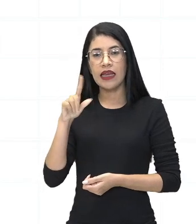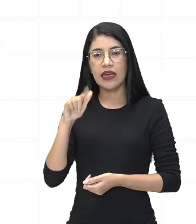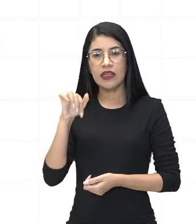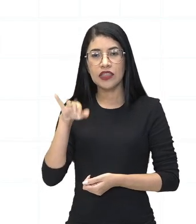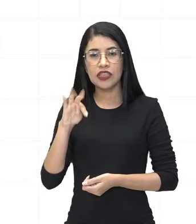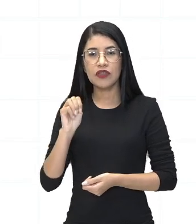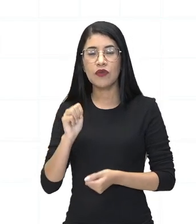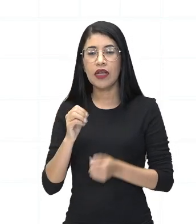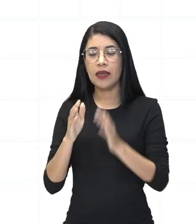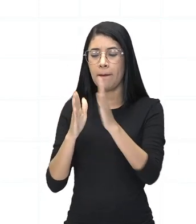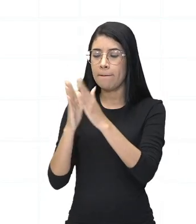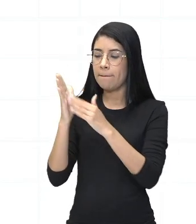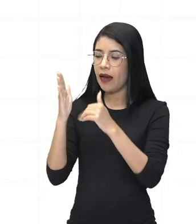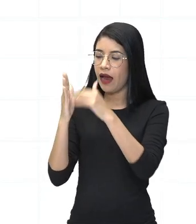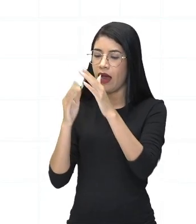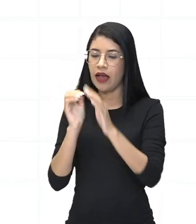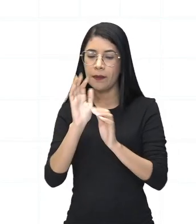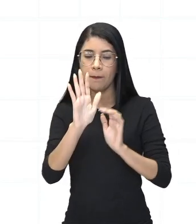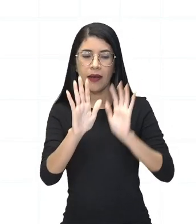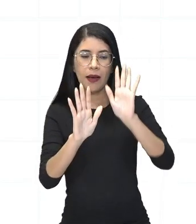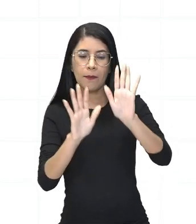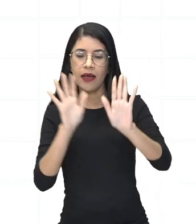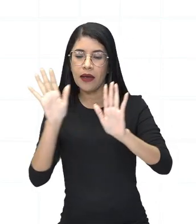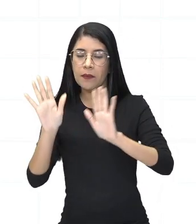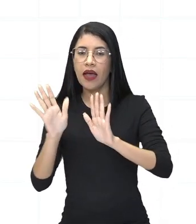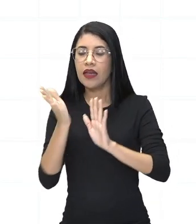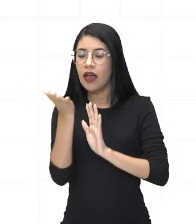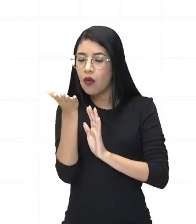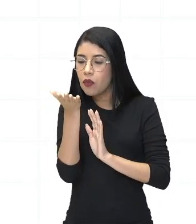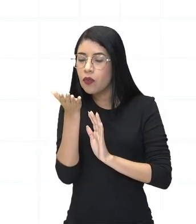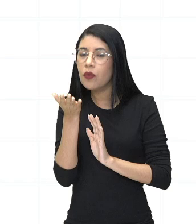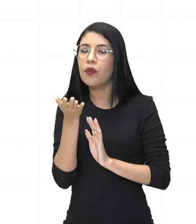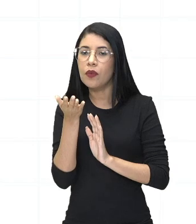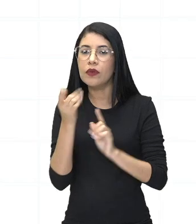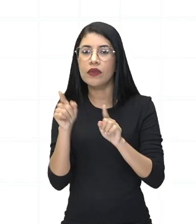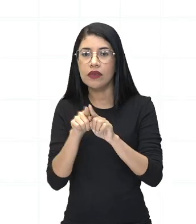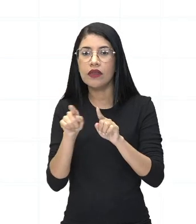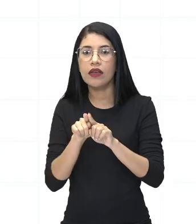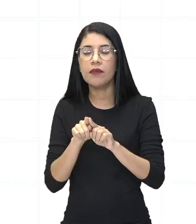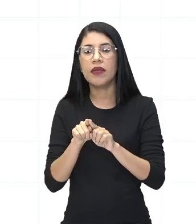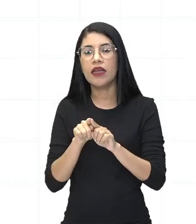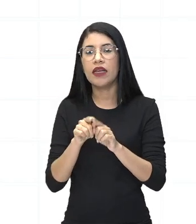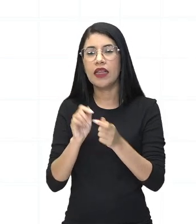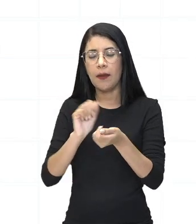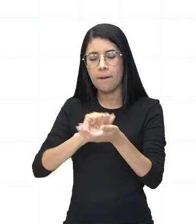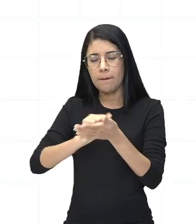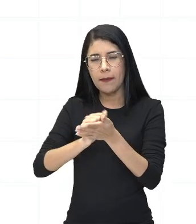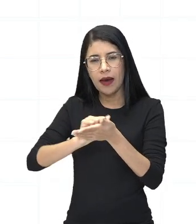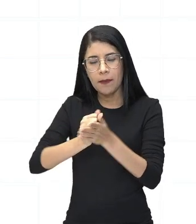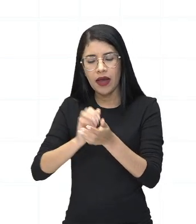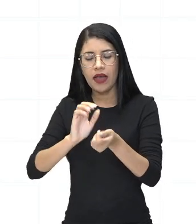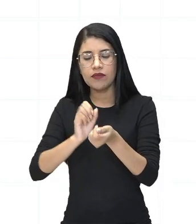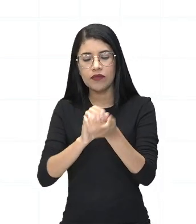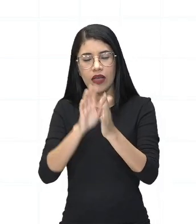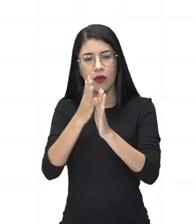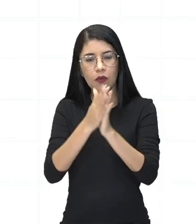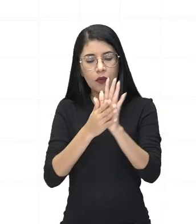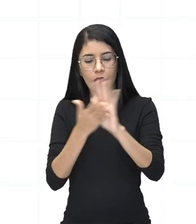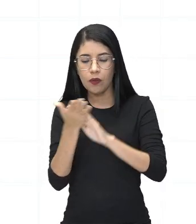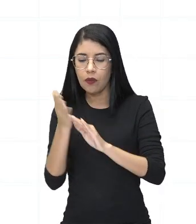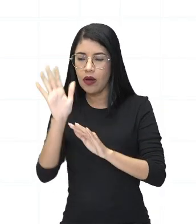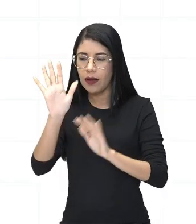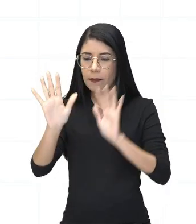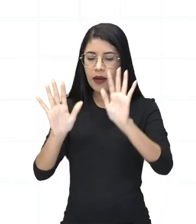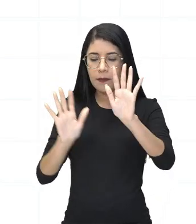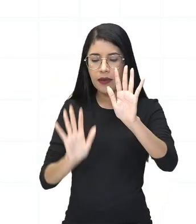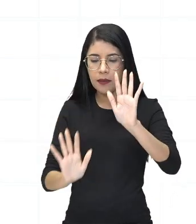parede da caverna e soprava o pó, o carvão, o resto triturados, e quando ele retirava, ficava